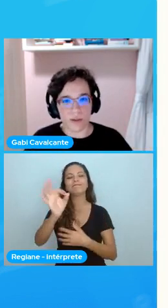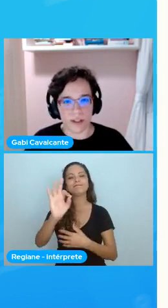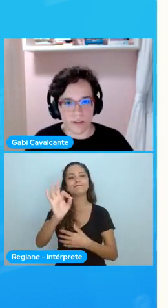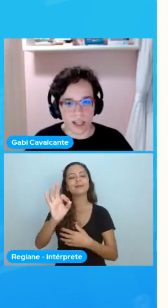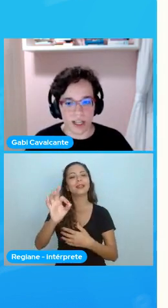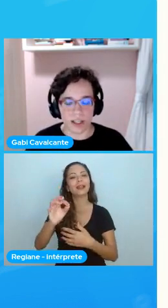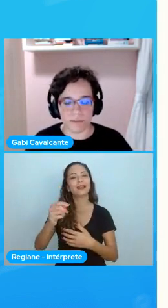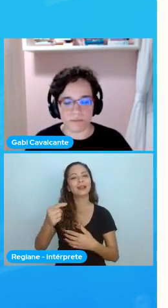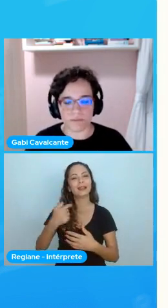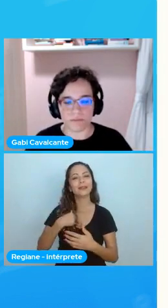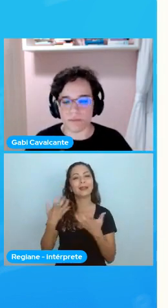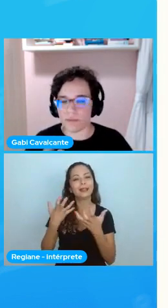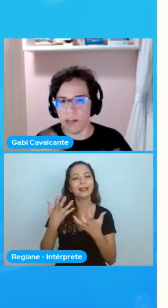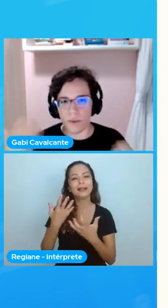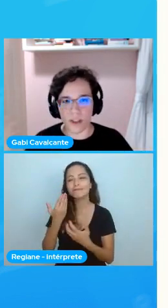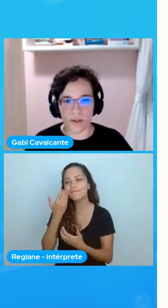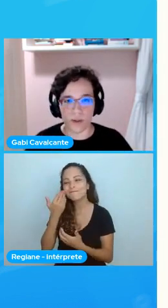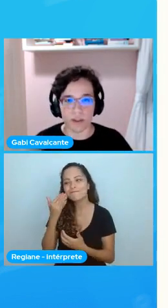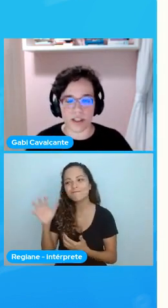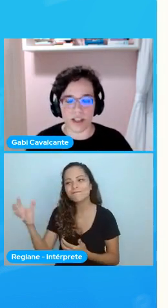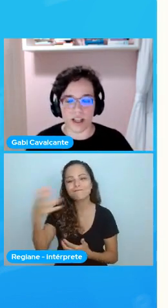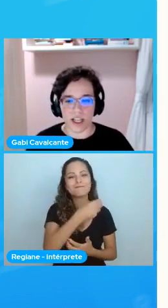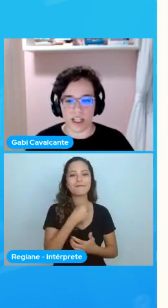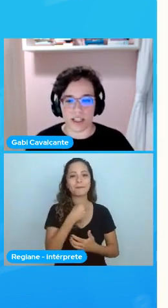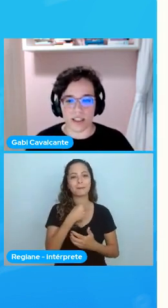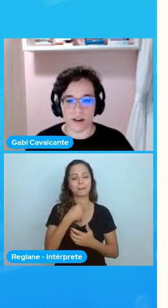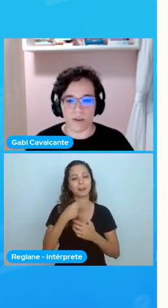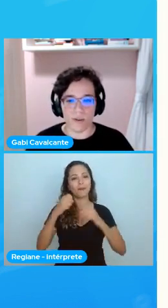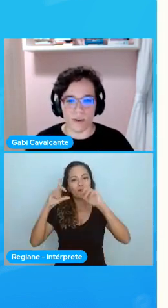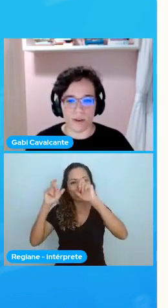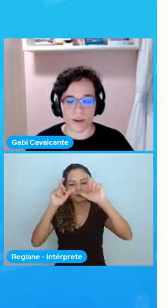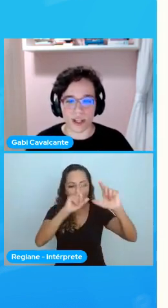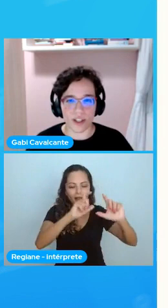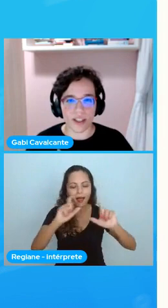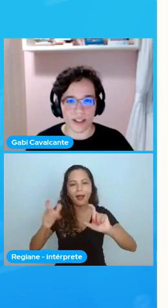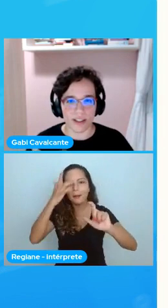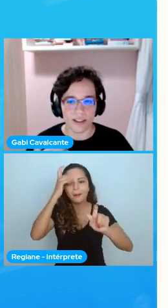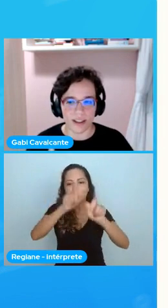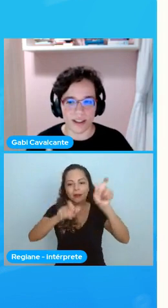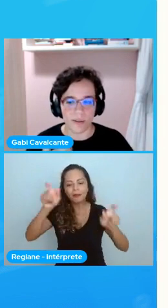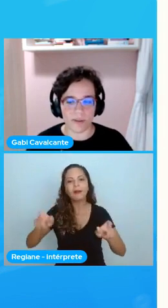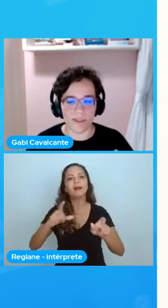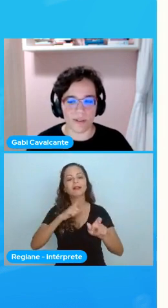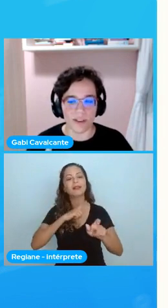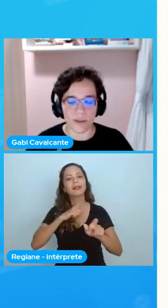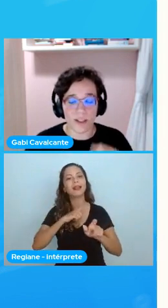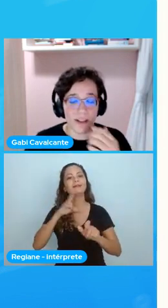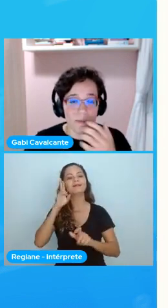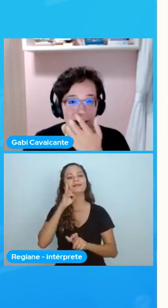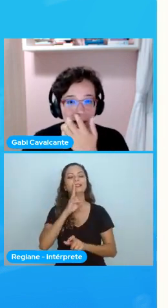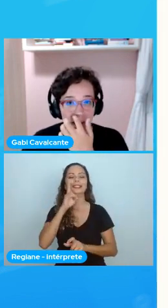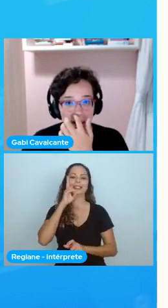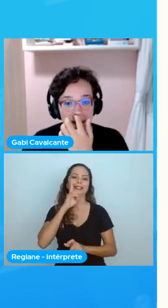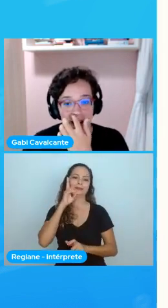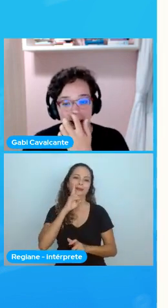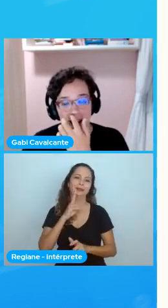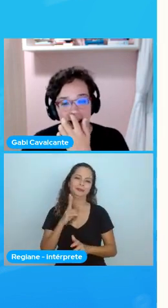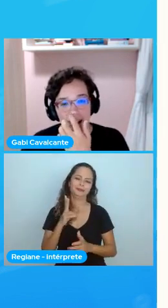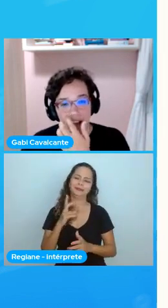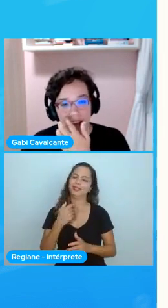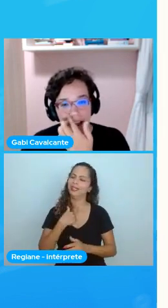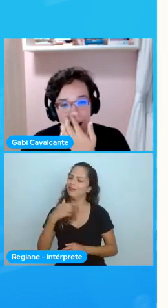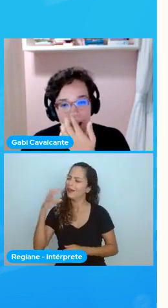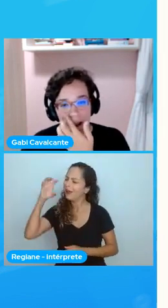vídeo. Inclusive, Anny. E muitas outras. Então, acho que a gente... Teve coisa demais que eu aprendi.